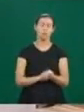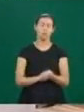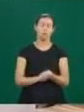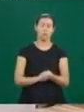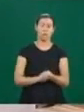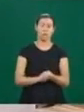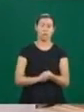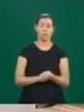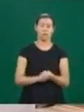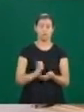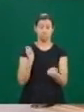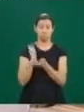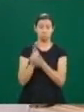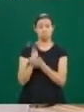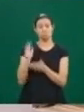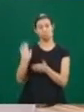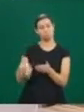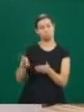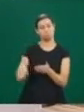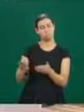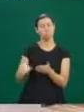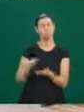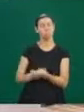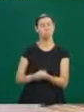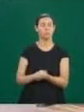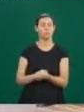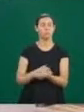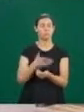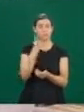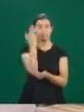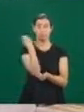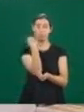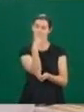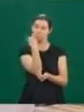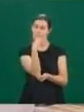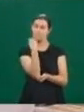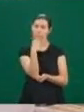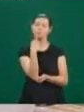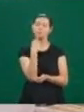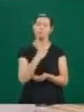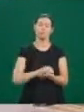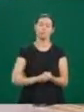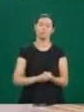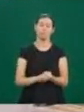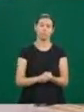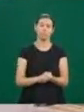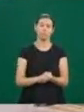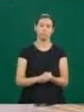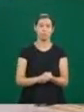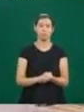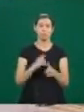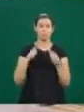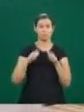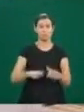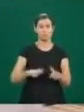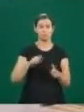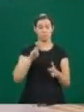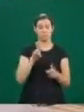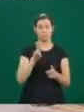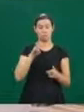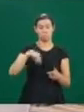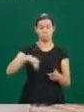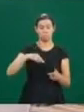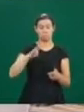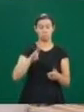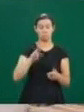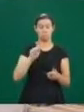Edufo, e com preços excelentes, tá? O povo tem que aproveitar essa promoção. E aqui no campus Umuarama, dessa